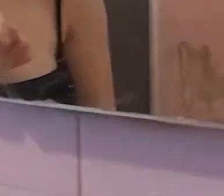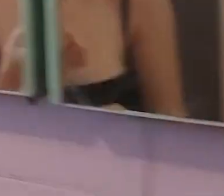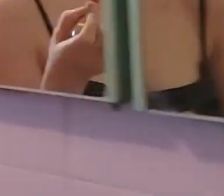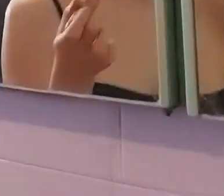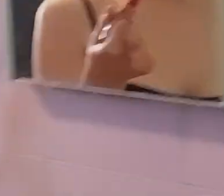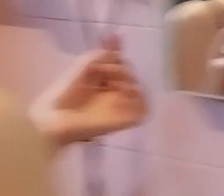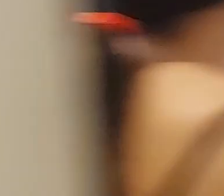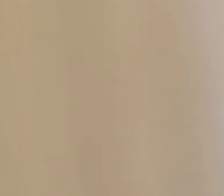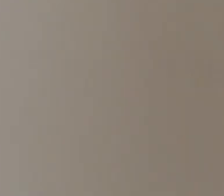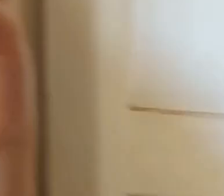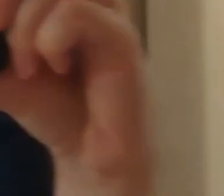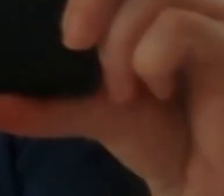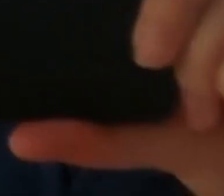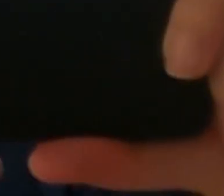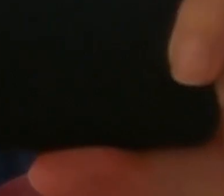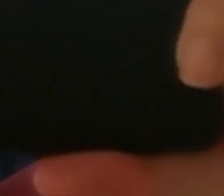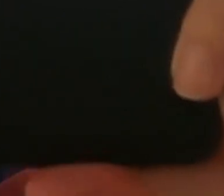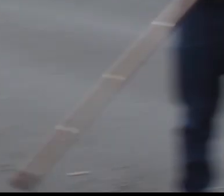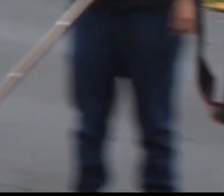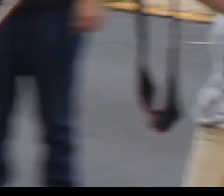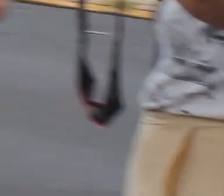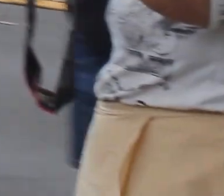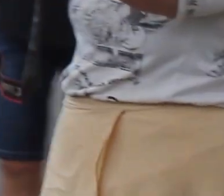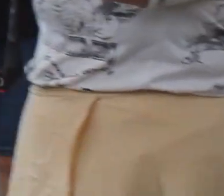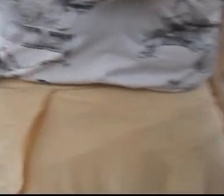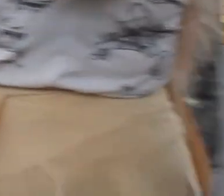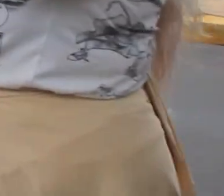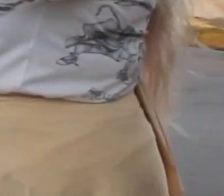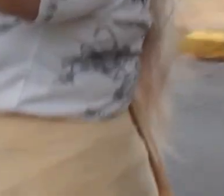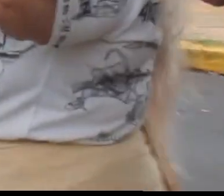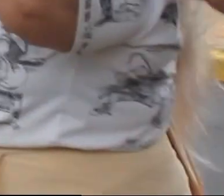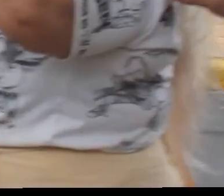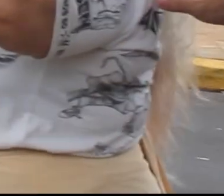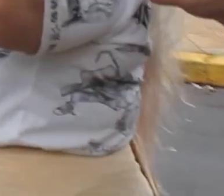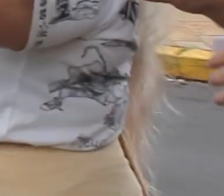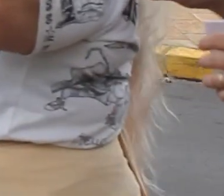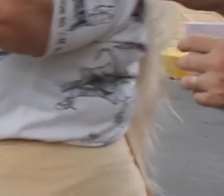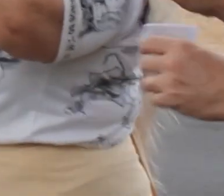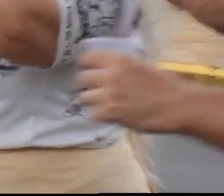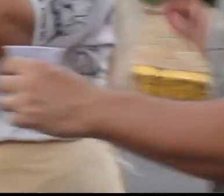Em frente ao espelho, a atriz passa batom e pisca para a câmera. Equipe filma na rua.